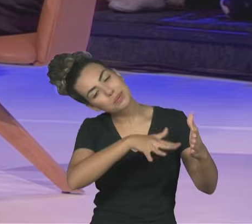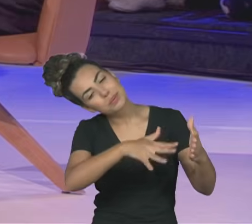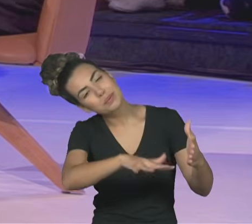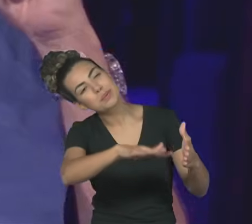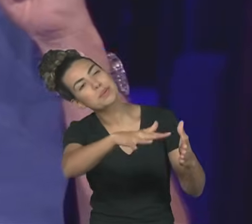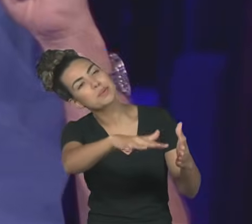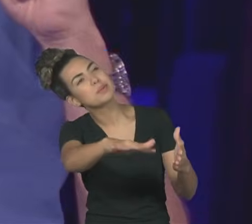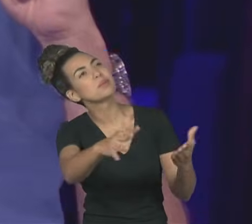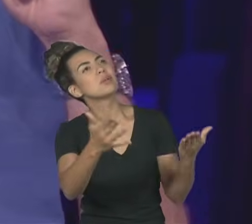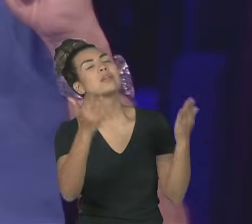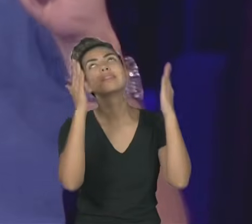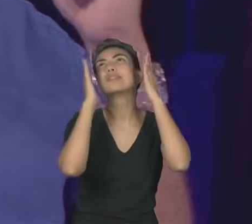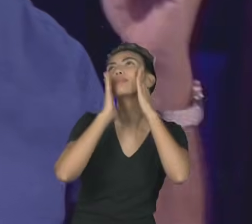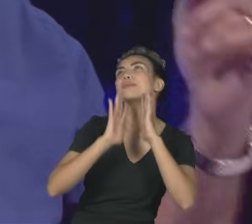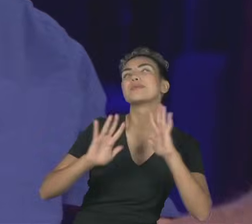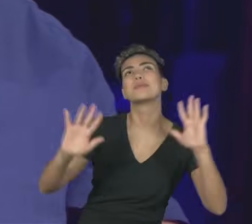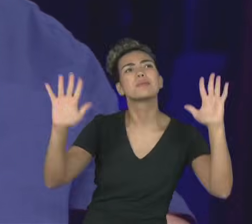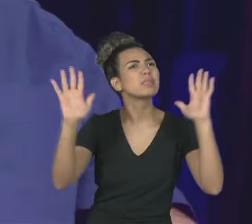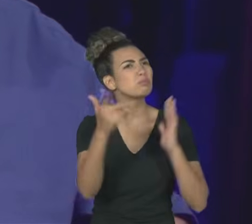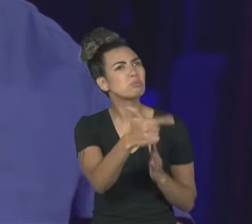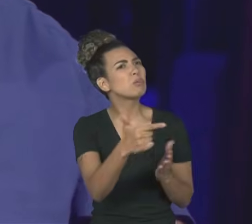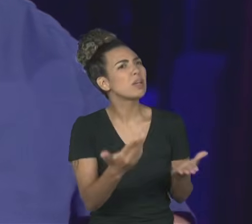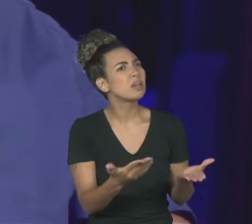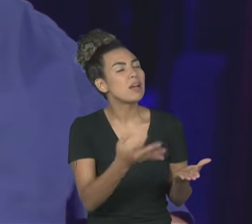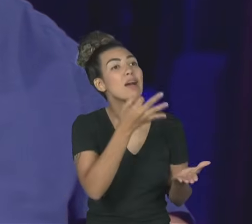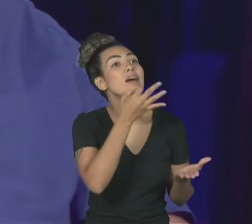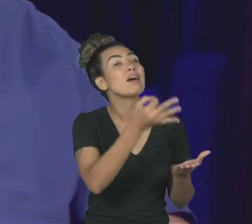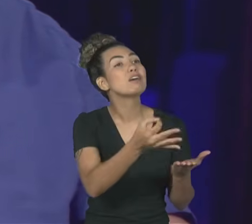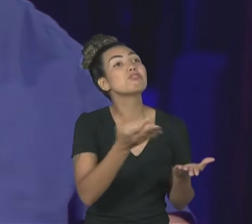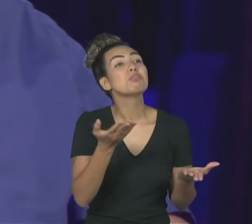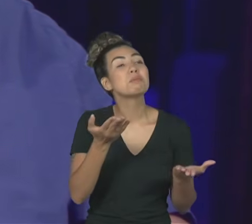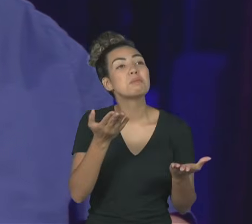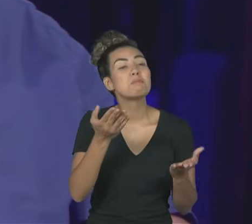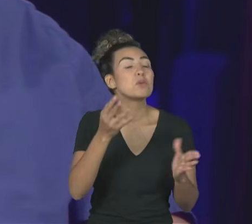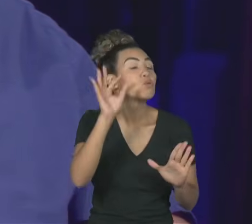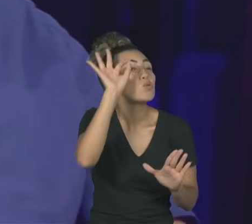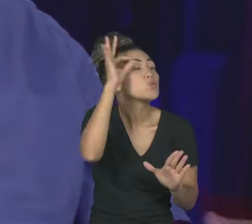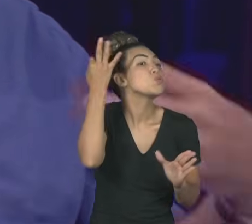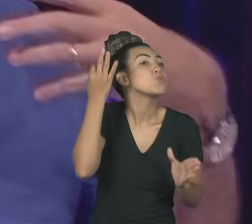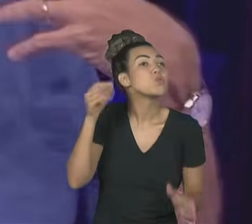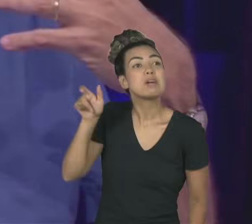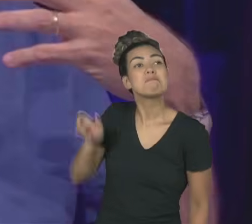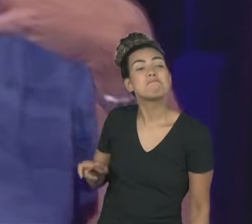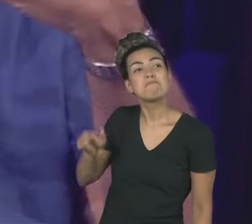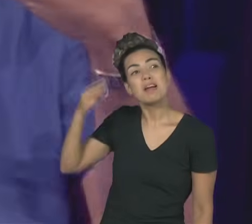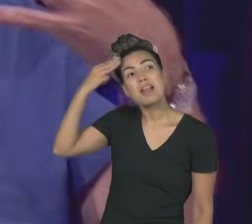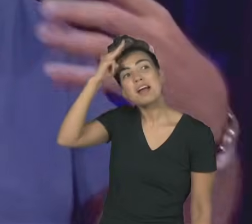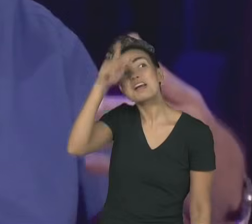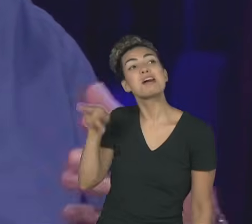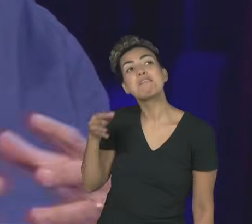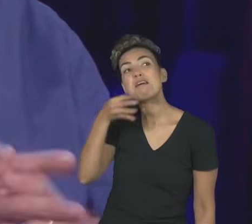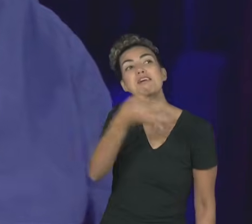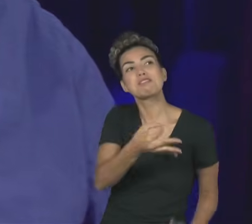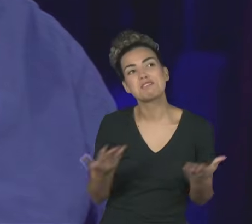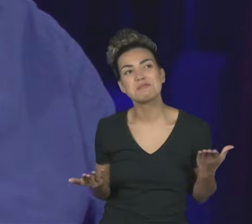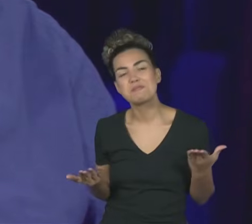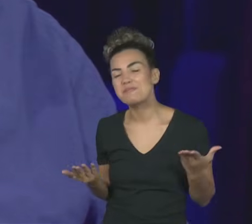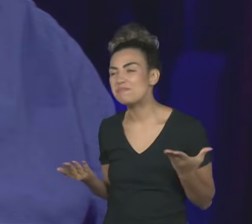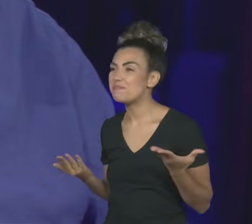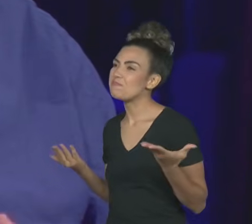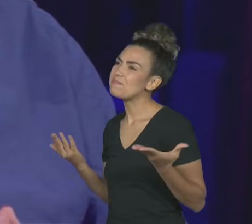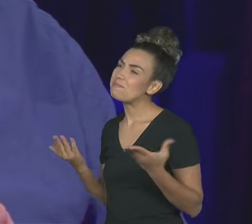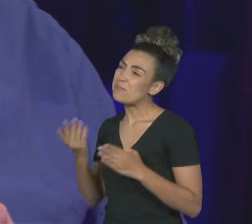diria? Ele diria que essa ânsia, né, pela